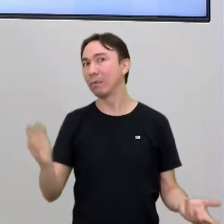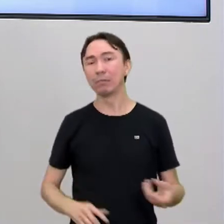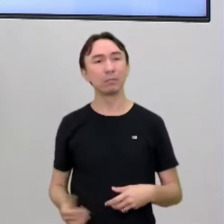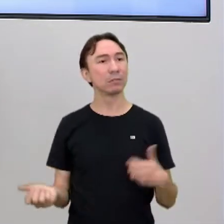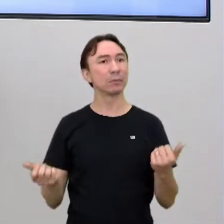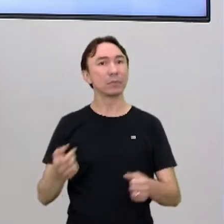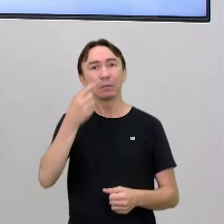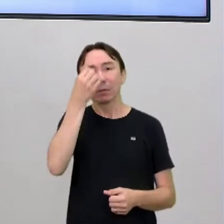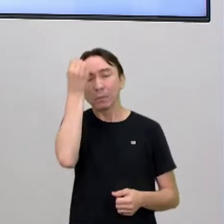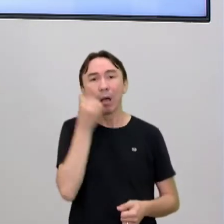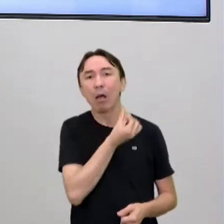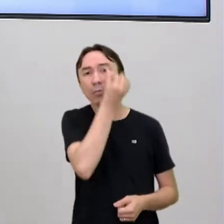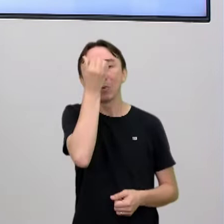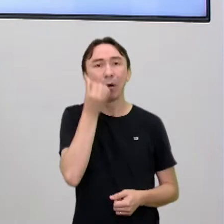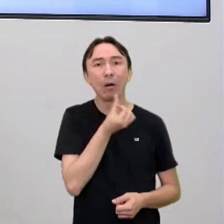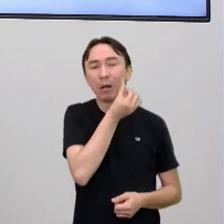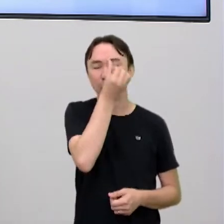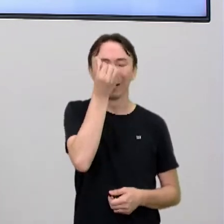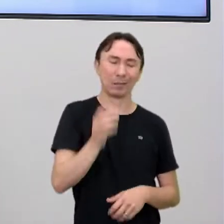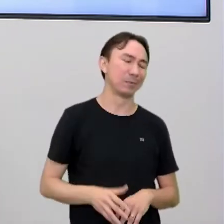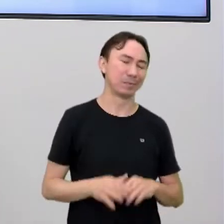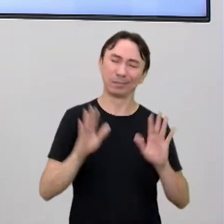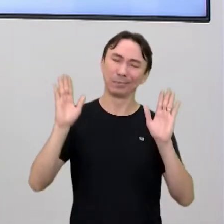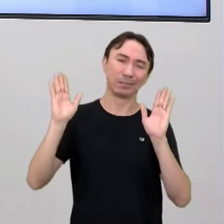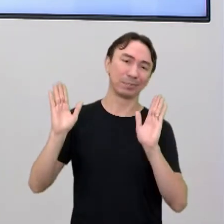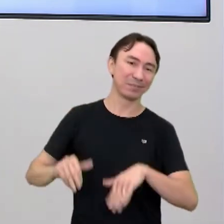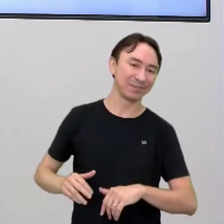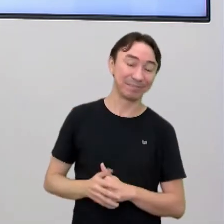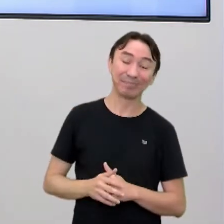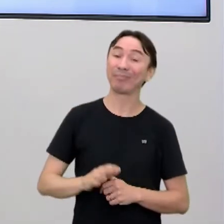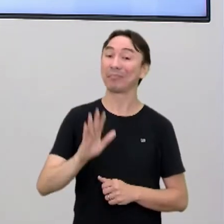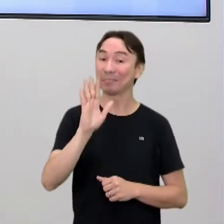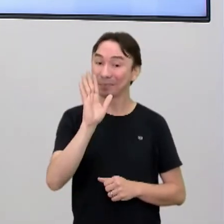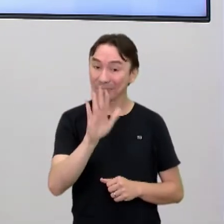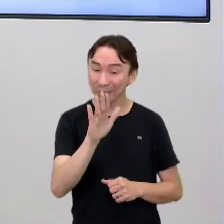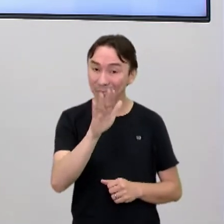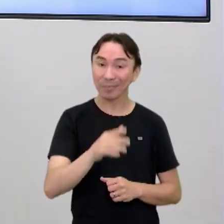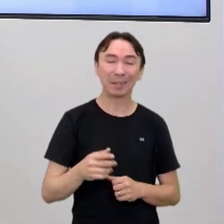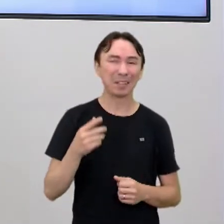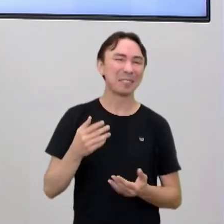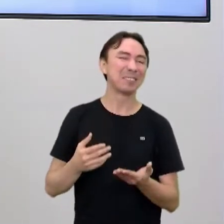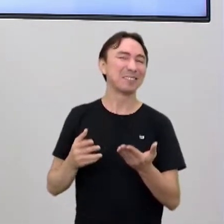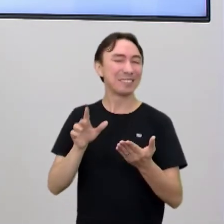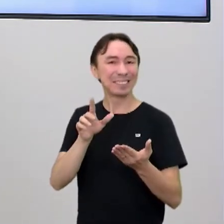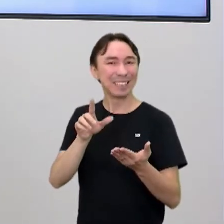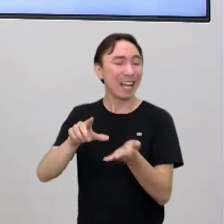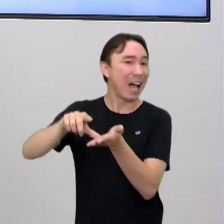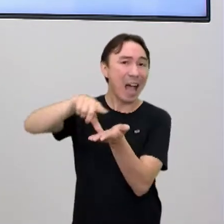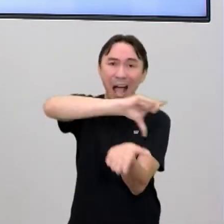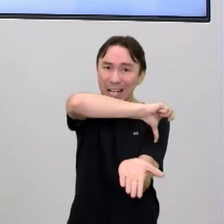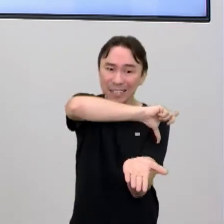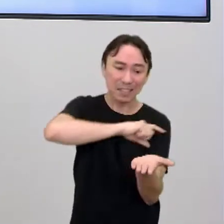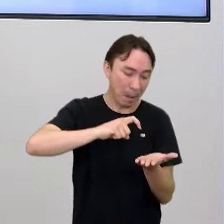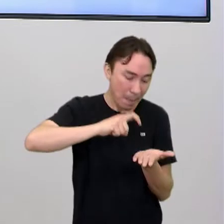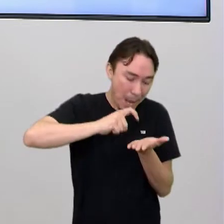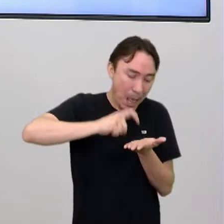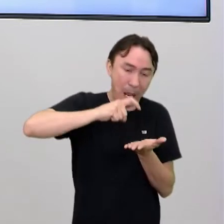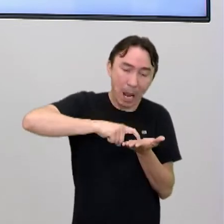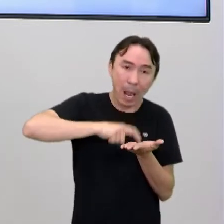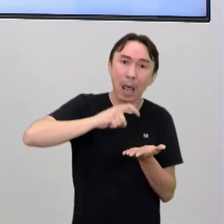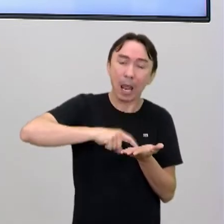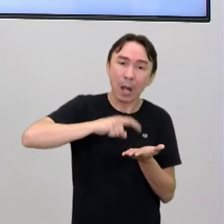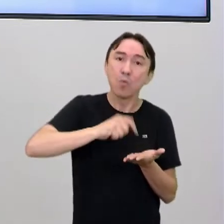parâmetro. Antes da invenção do telégrafo, levava-se semanas para